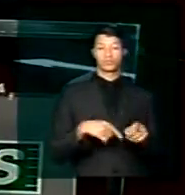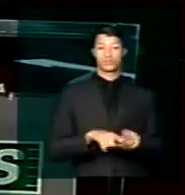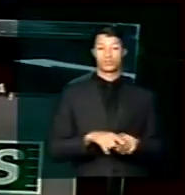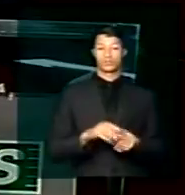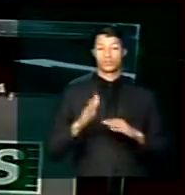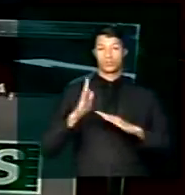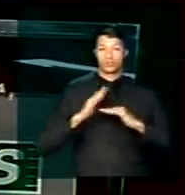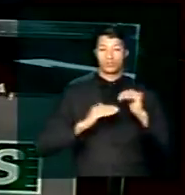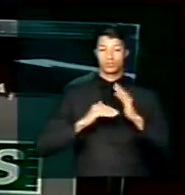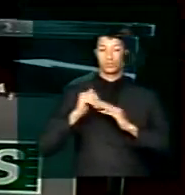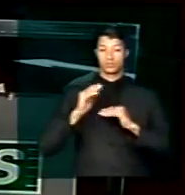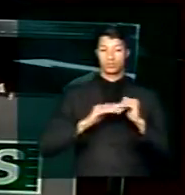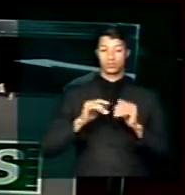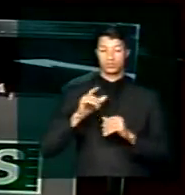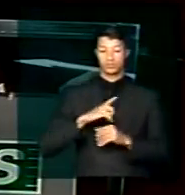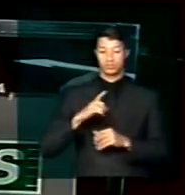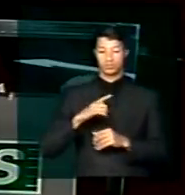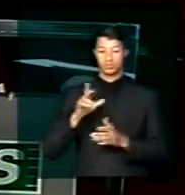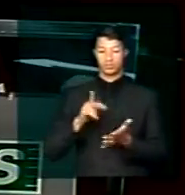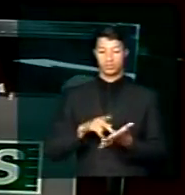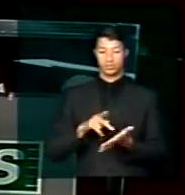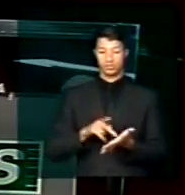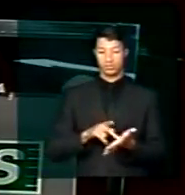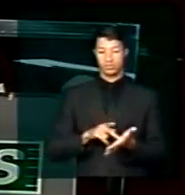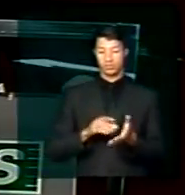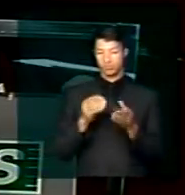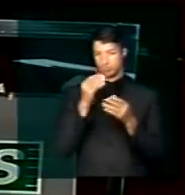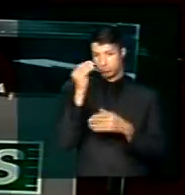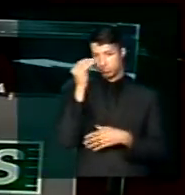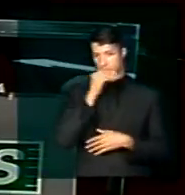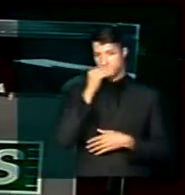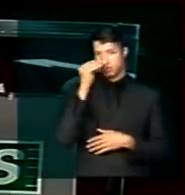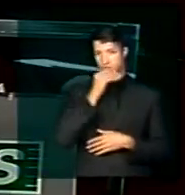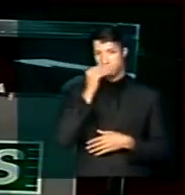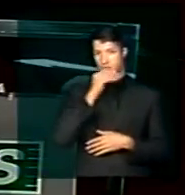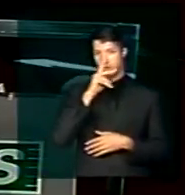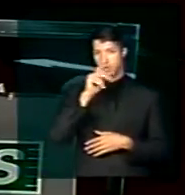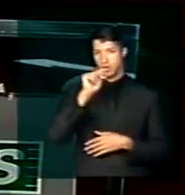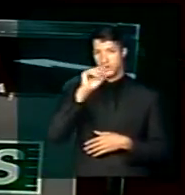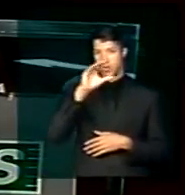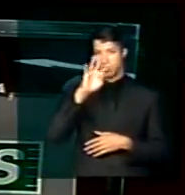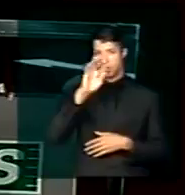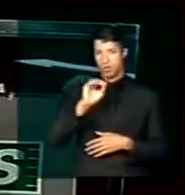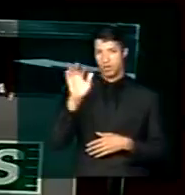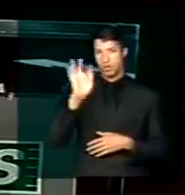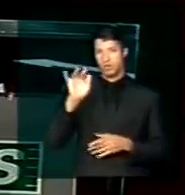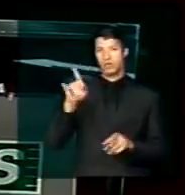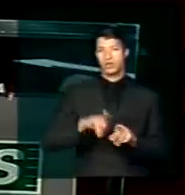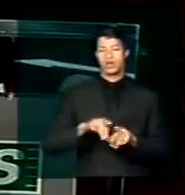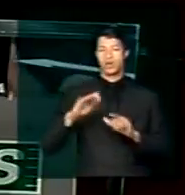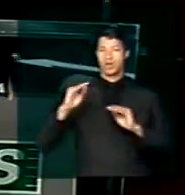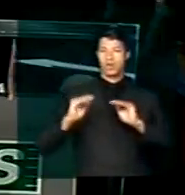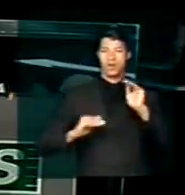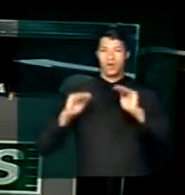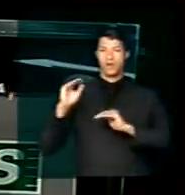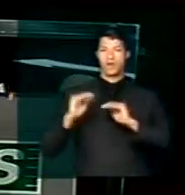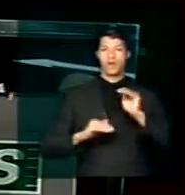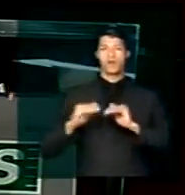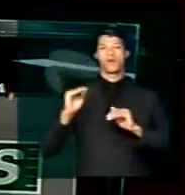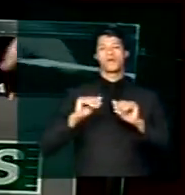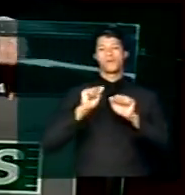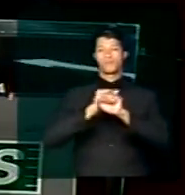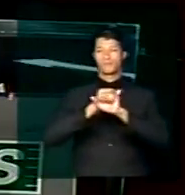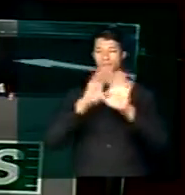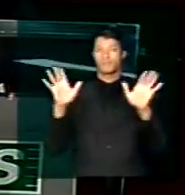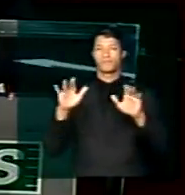na prática, houve, na verdade, um enfraquecimento do Pacto Federativo e um desequilíbrio muito